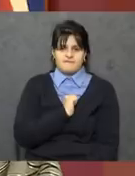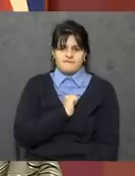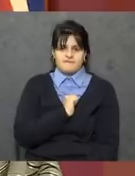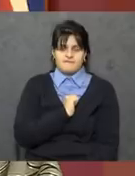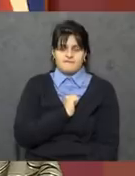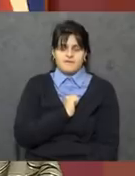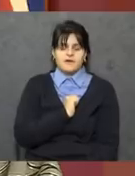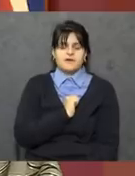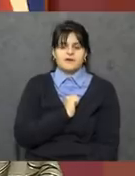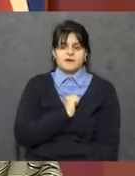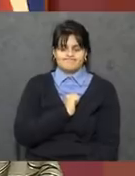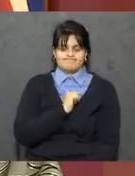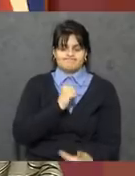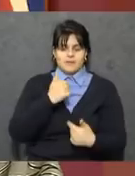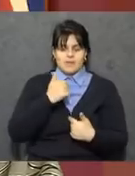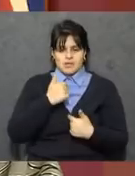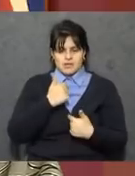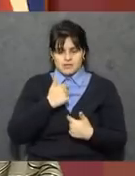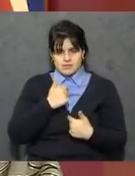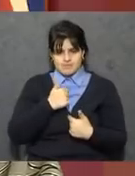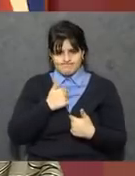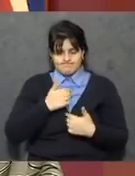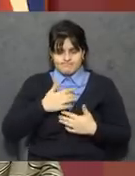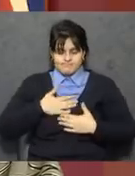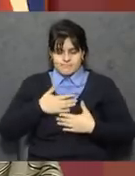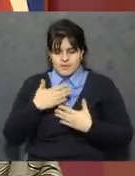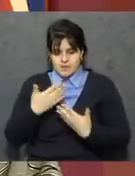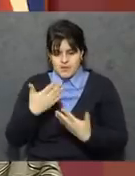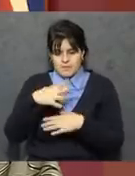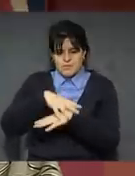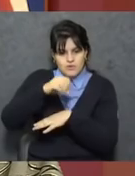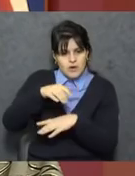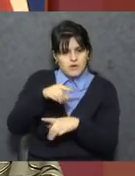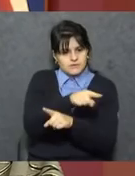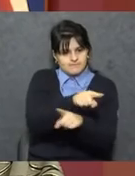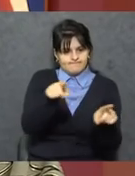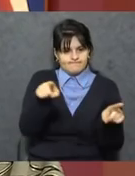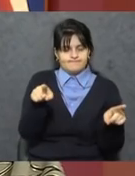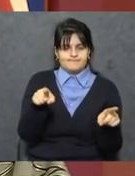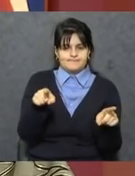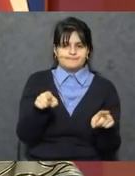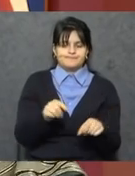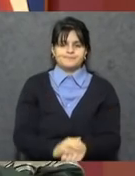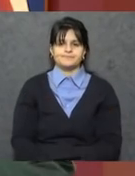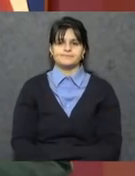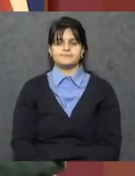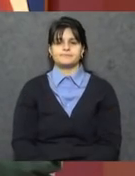que será entregue por vós.